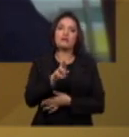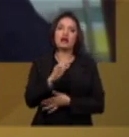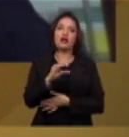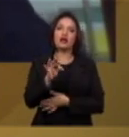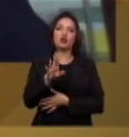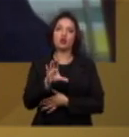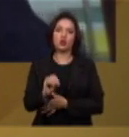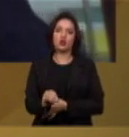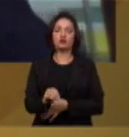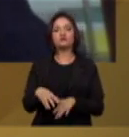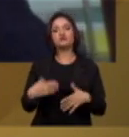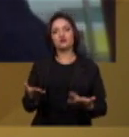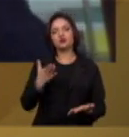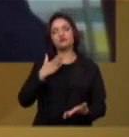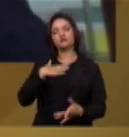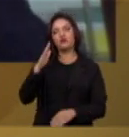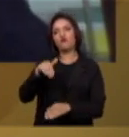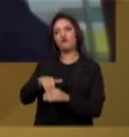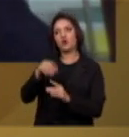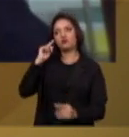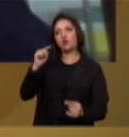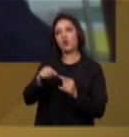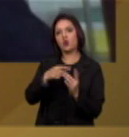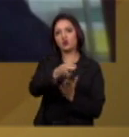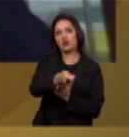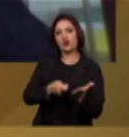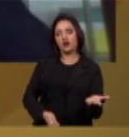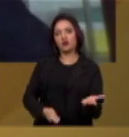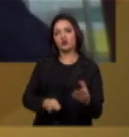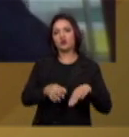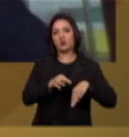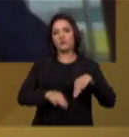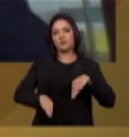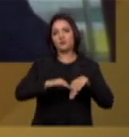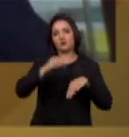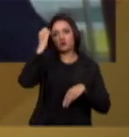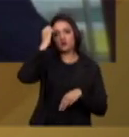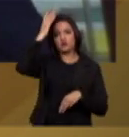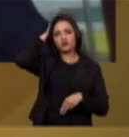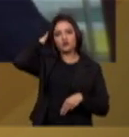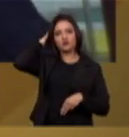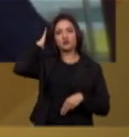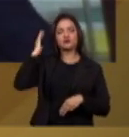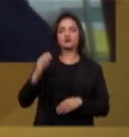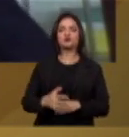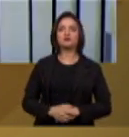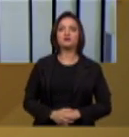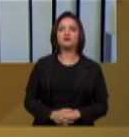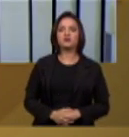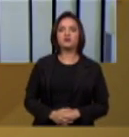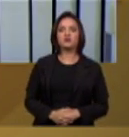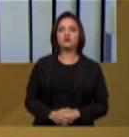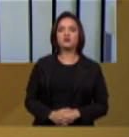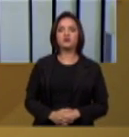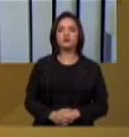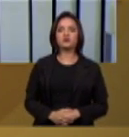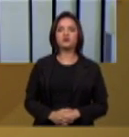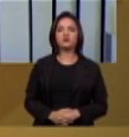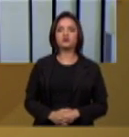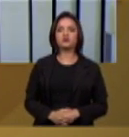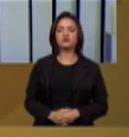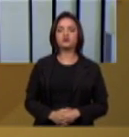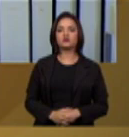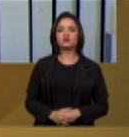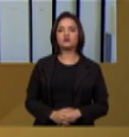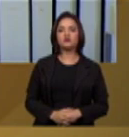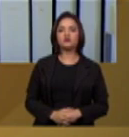Acompanhando, portanto, o eminente ministro, relator, ministro Fux, com as vênias devidas ao ministro Marco Aurélio.